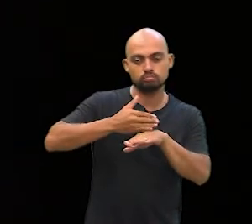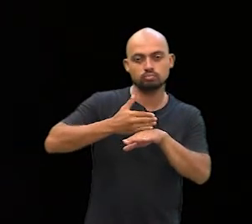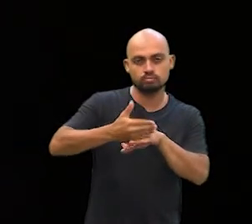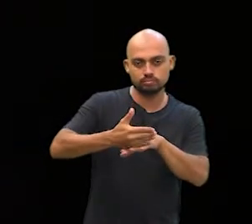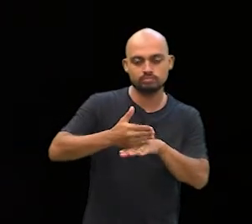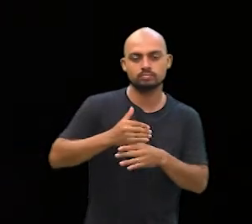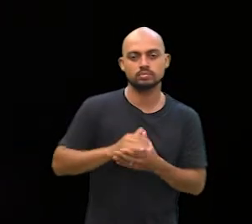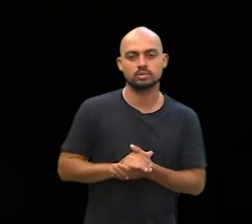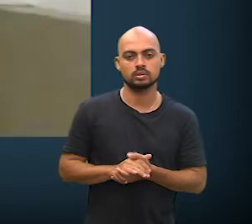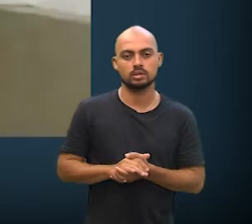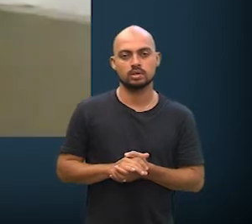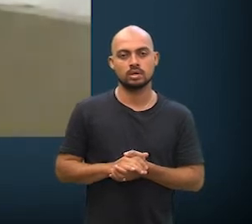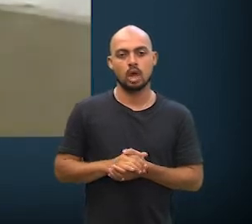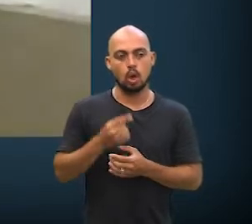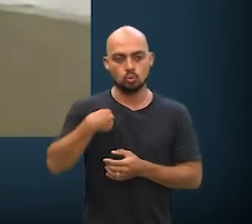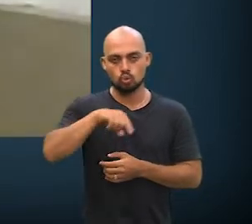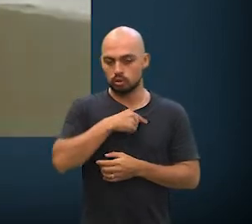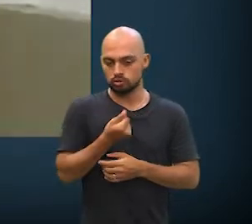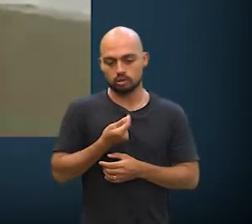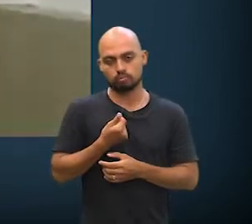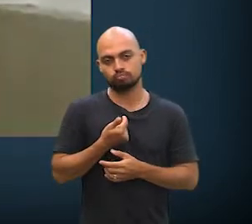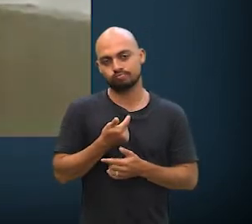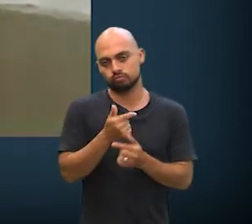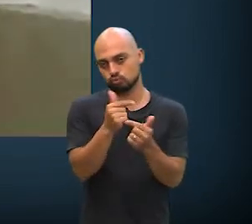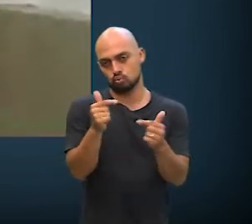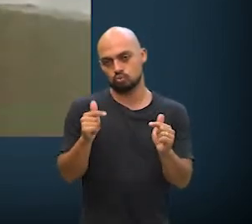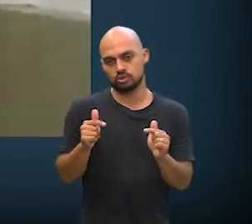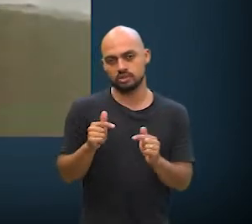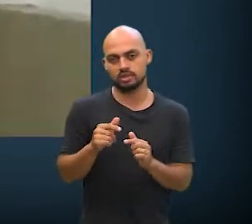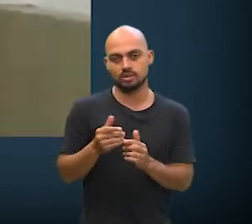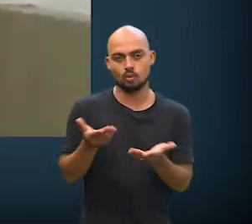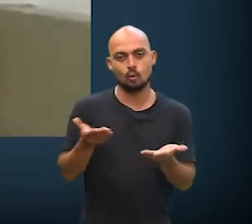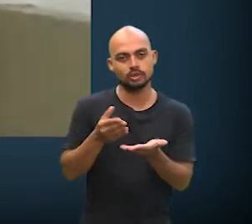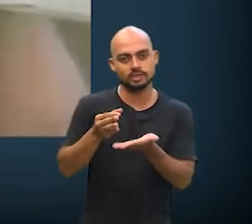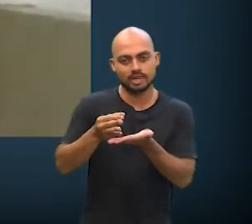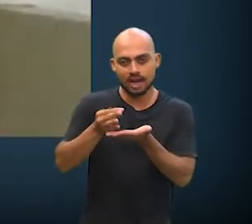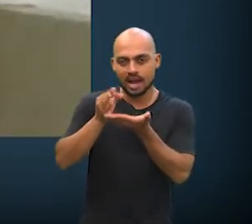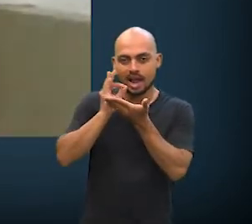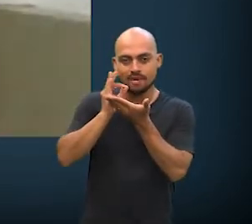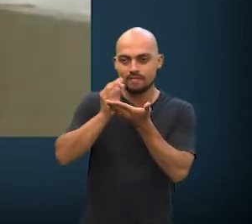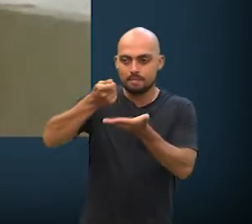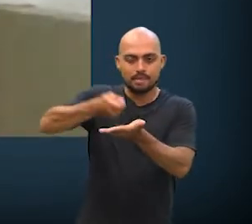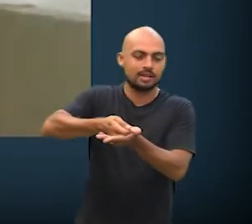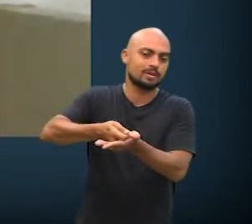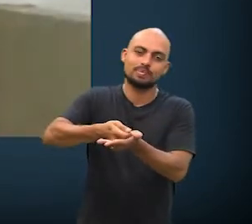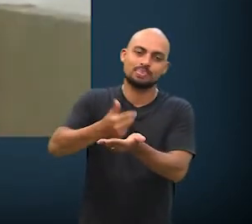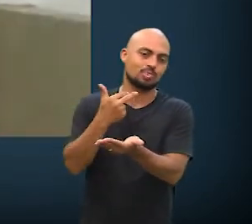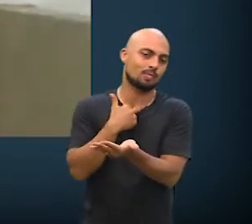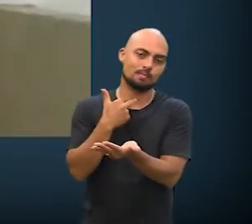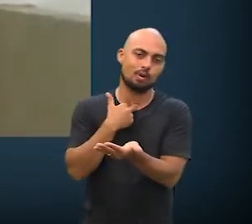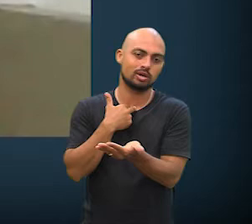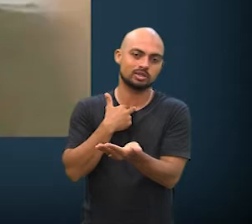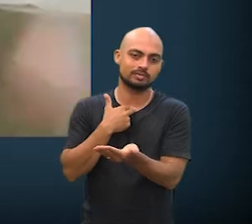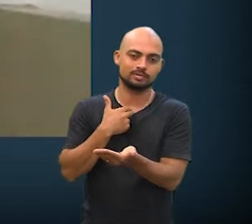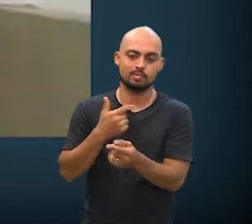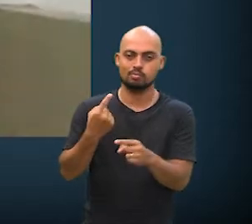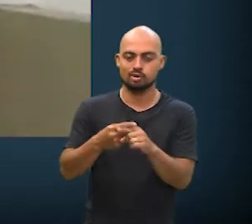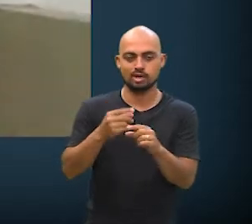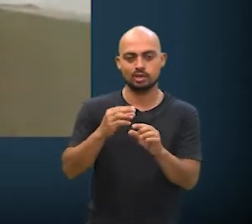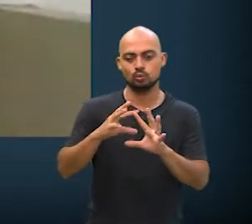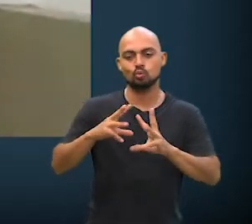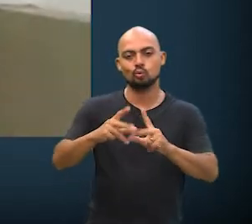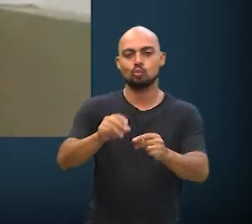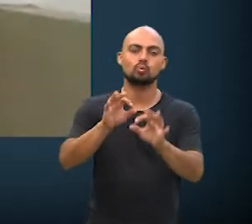teve custo exatamente nenhum, né? Atualmente, nem café, mas a gente pode pagar para chamar uma pessoa, está tudo por,